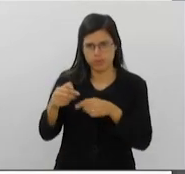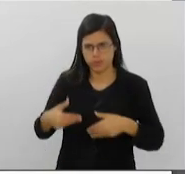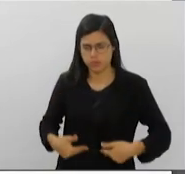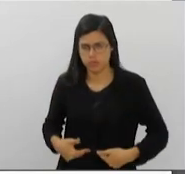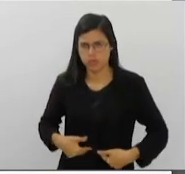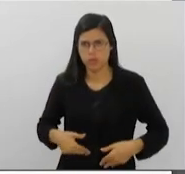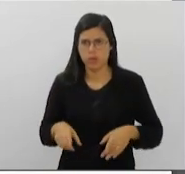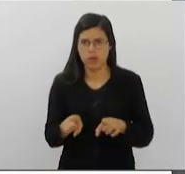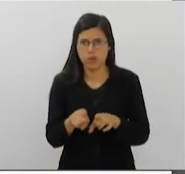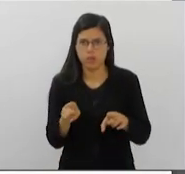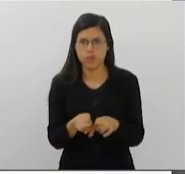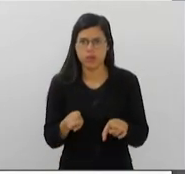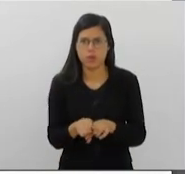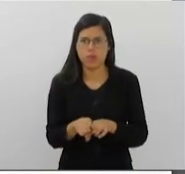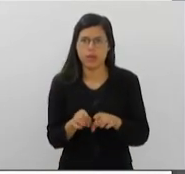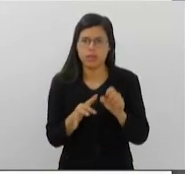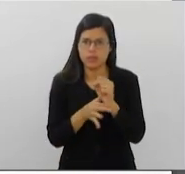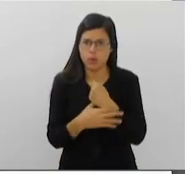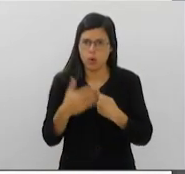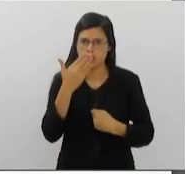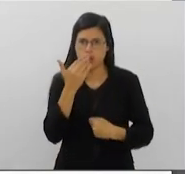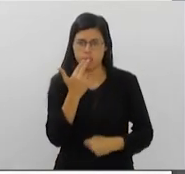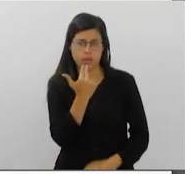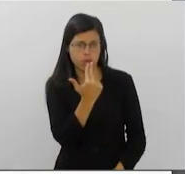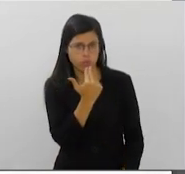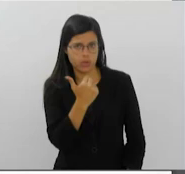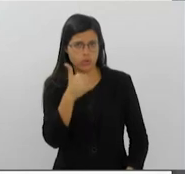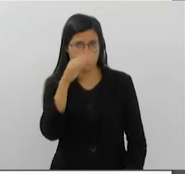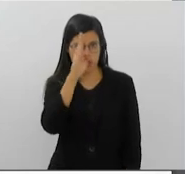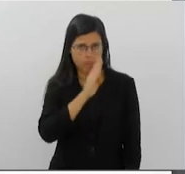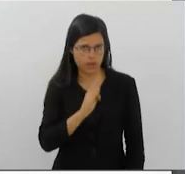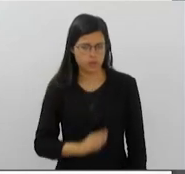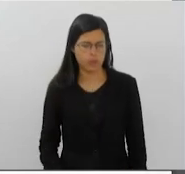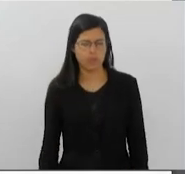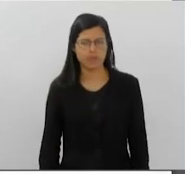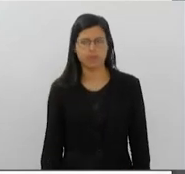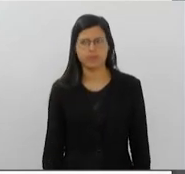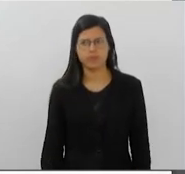e segurança alimentar e nutricional no nosso país.